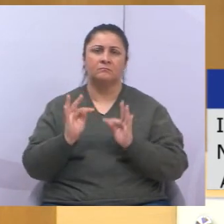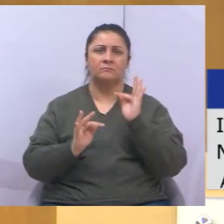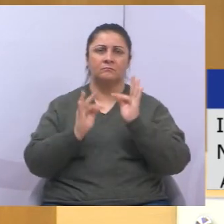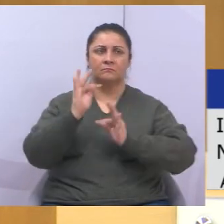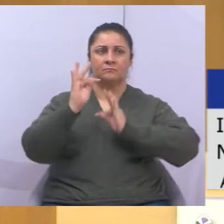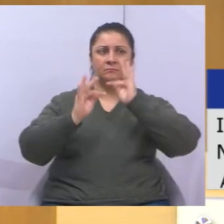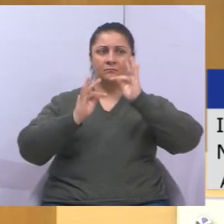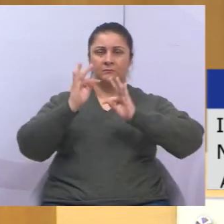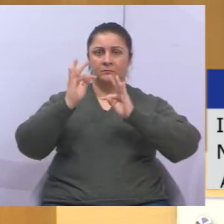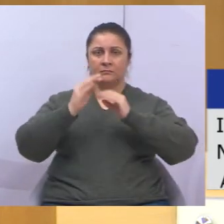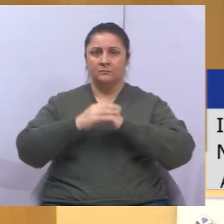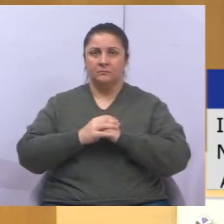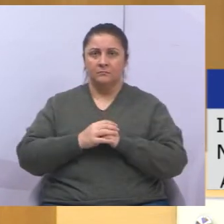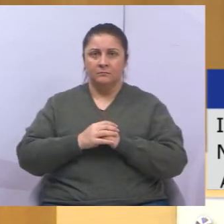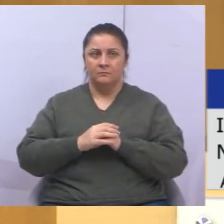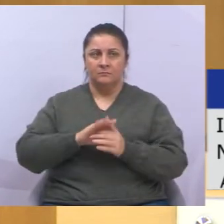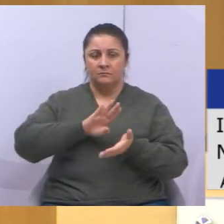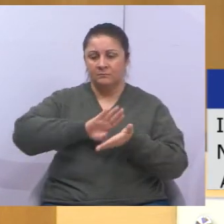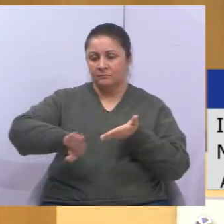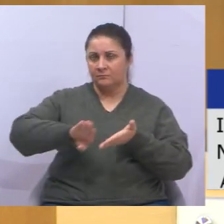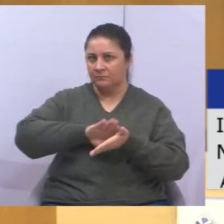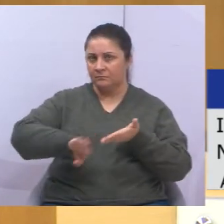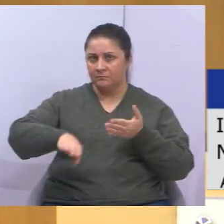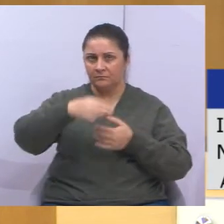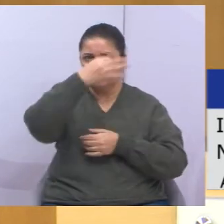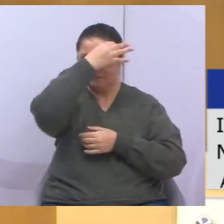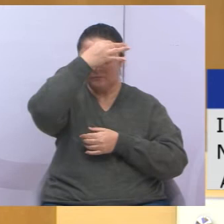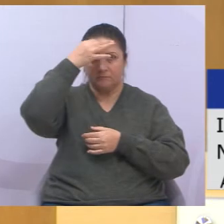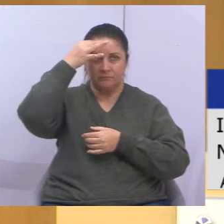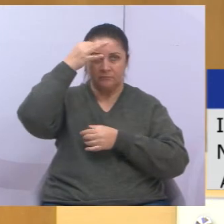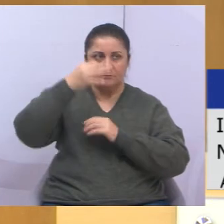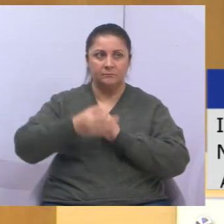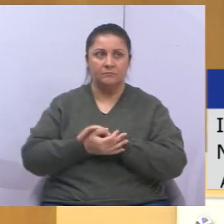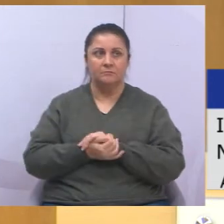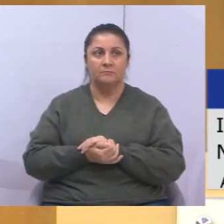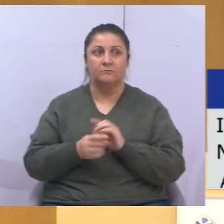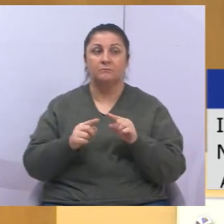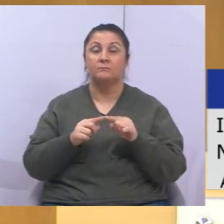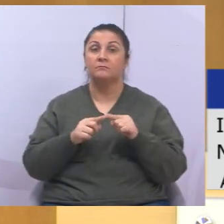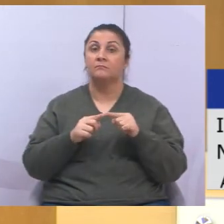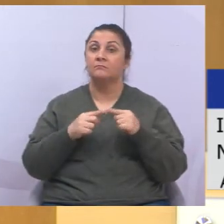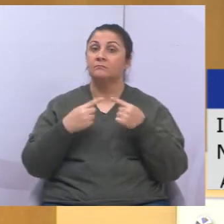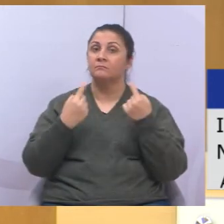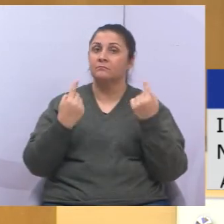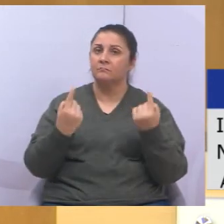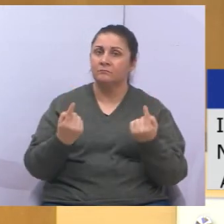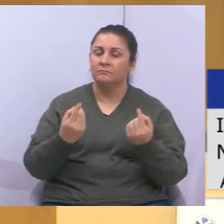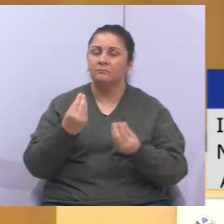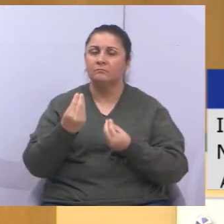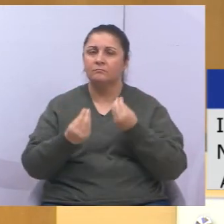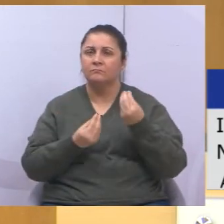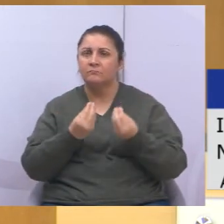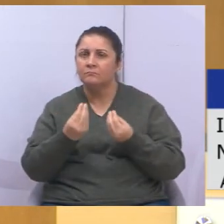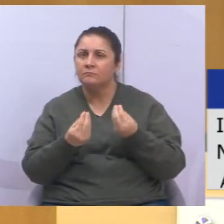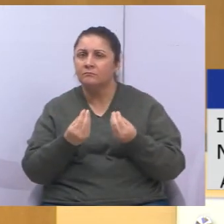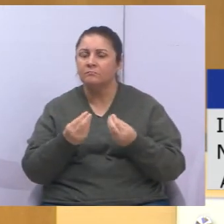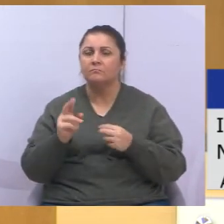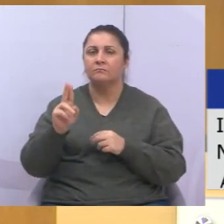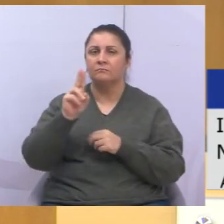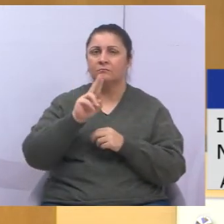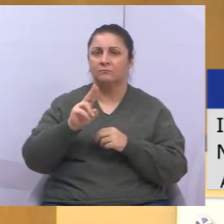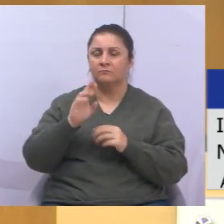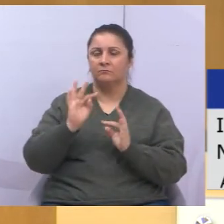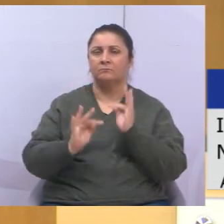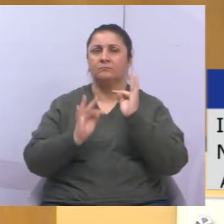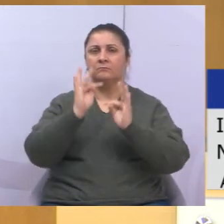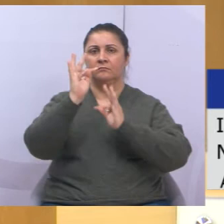que vão retirar a inocência das nossas crianças, mas da forma como você utiliza esses meios